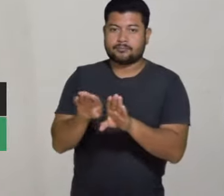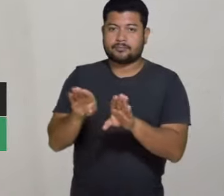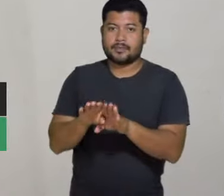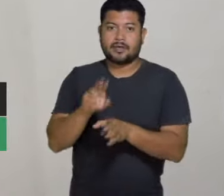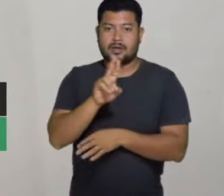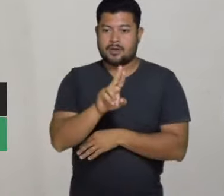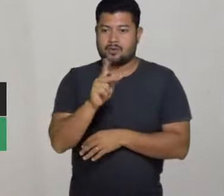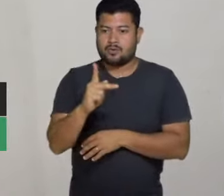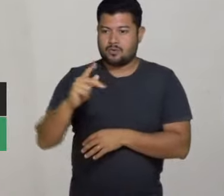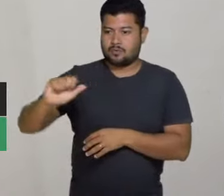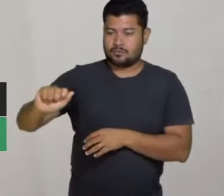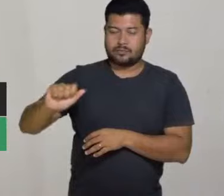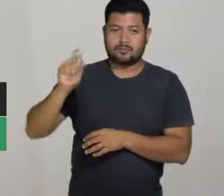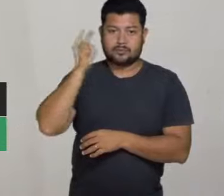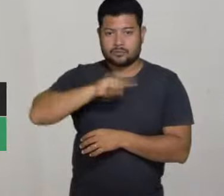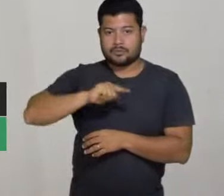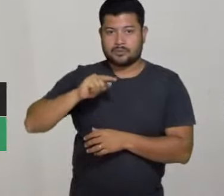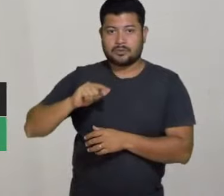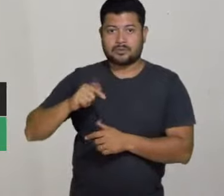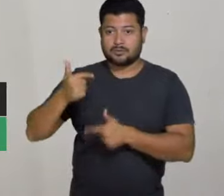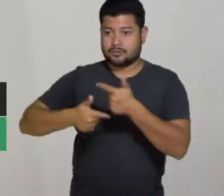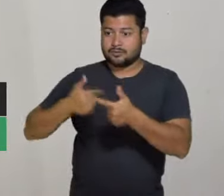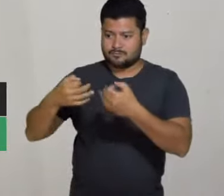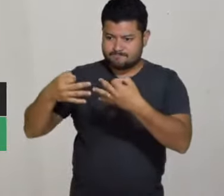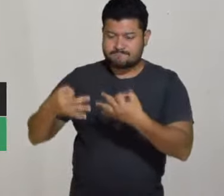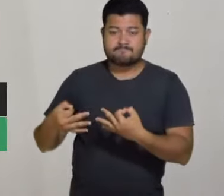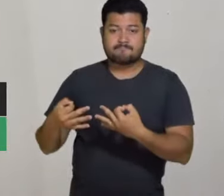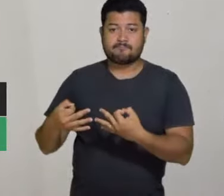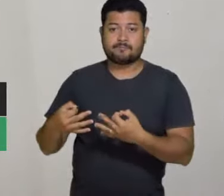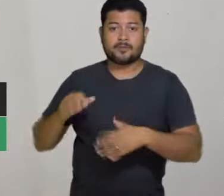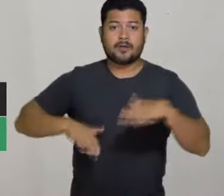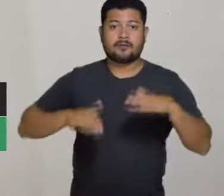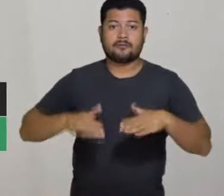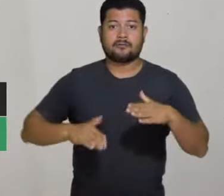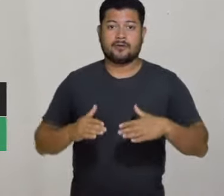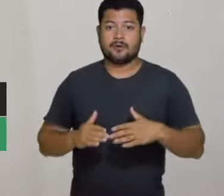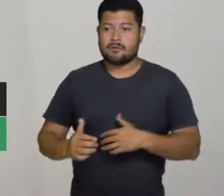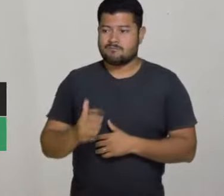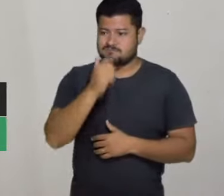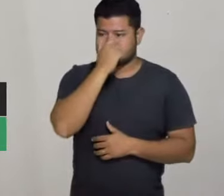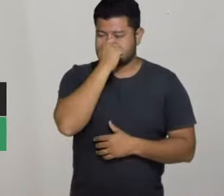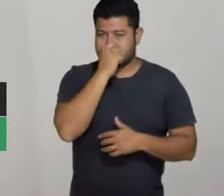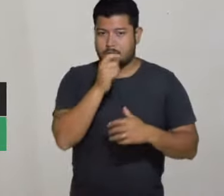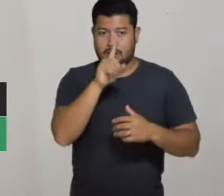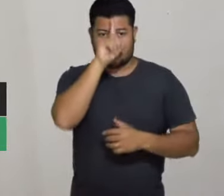adequadamente. Porque, muitas vezes, a sobrecarga dos hospitais é pela ausência